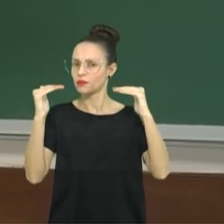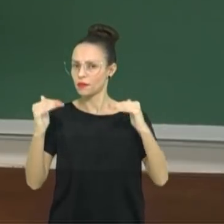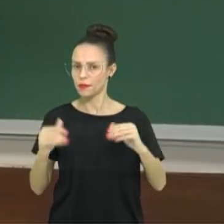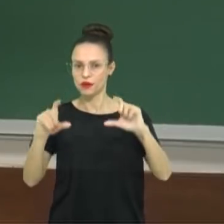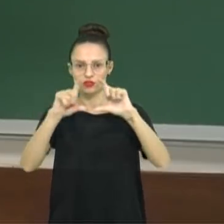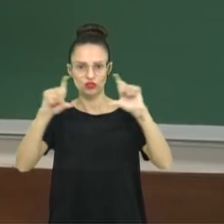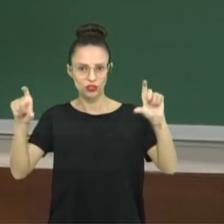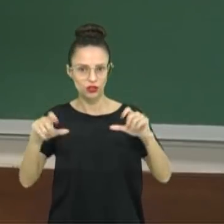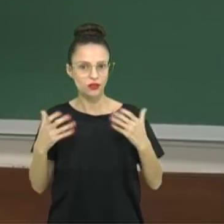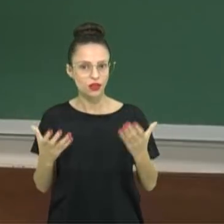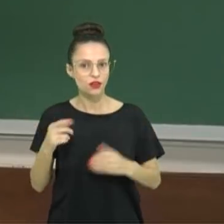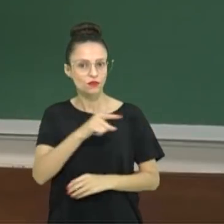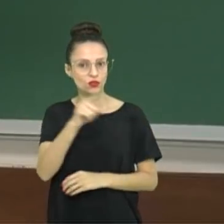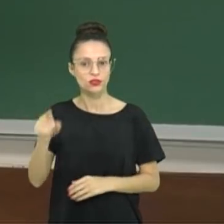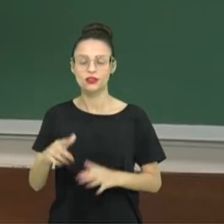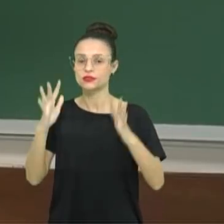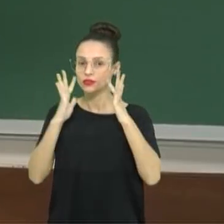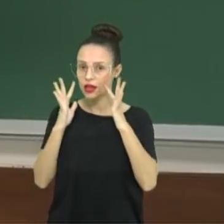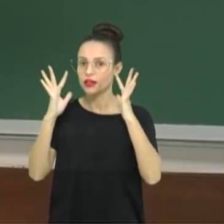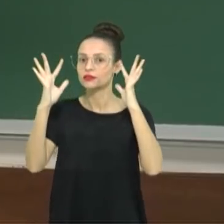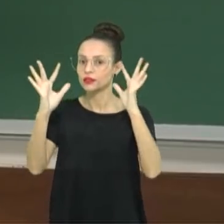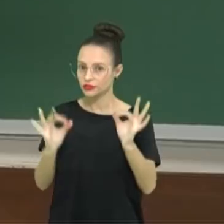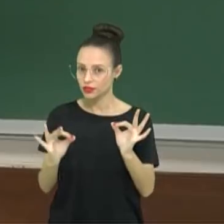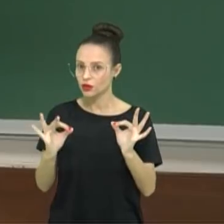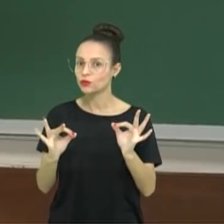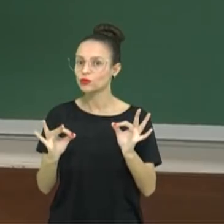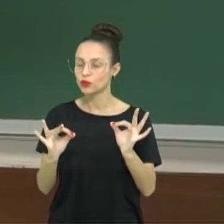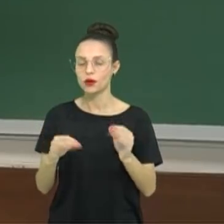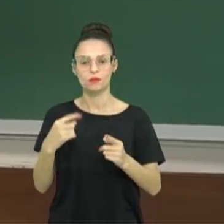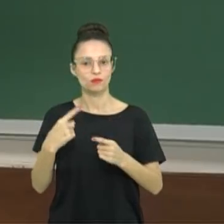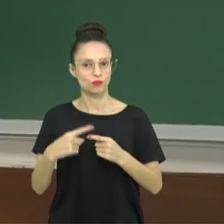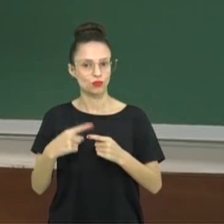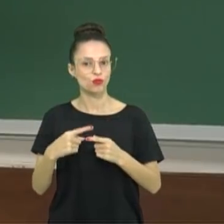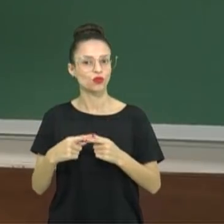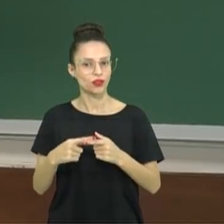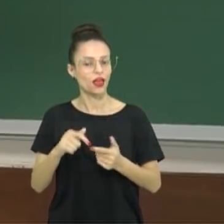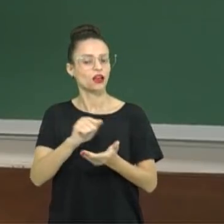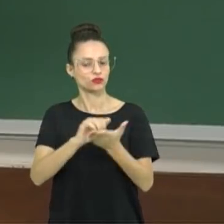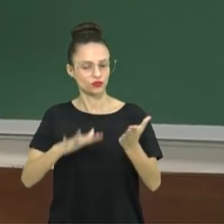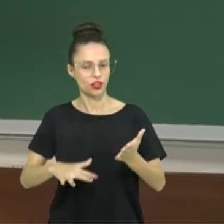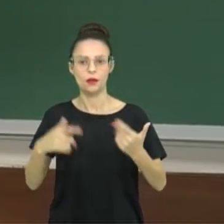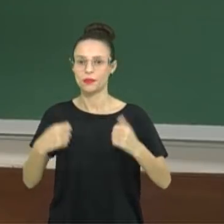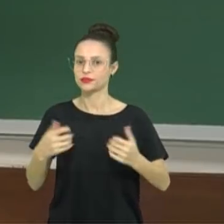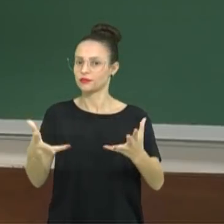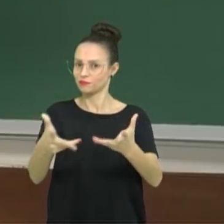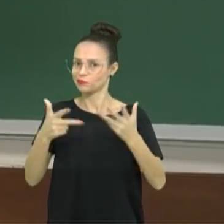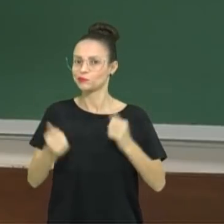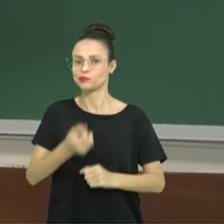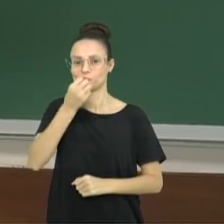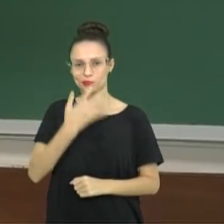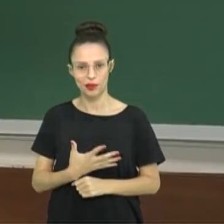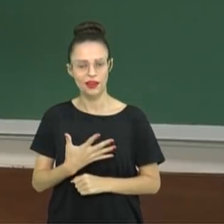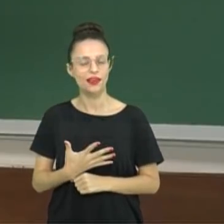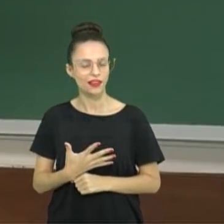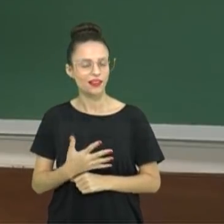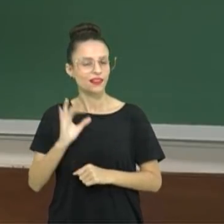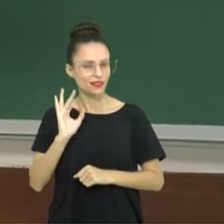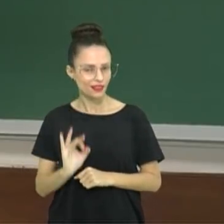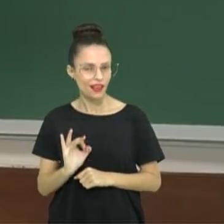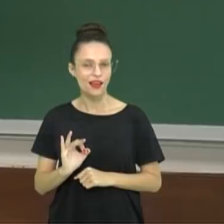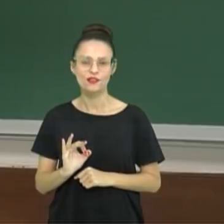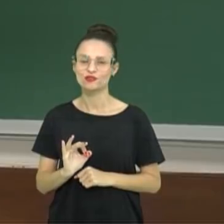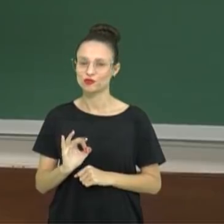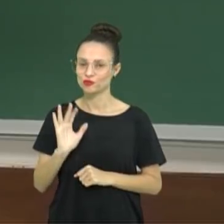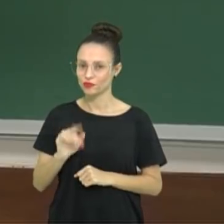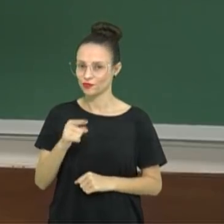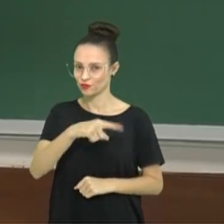tirinha. Eu gostaria que vocês prestassem bastante atenção, porque o nosso trabalho precisa sair bem feito, como tem acontecido